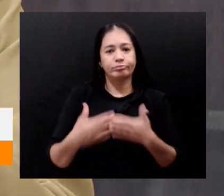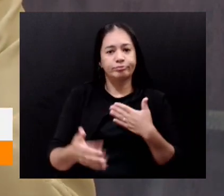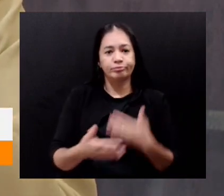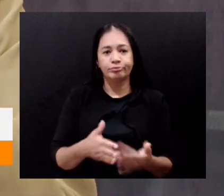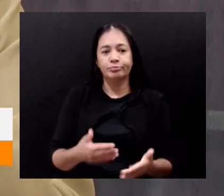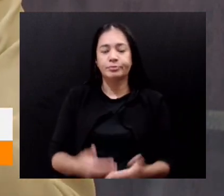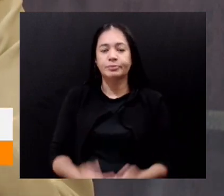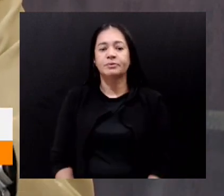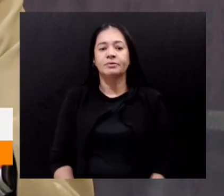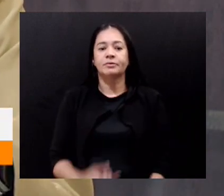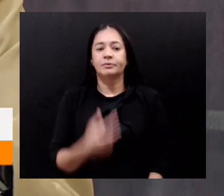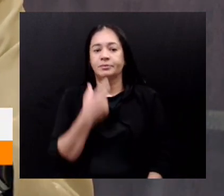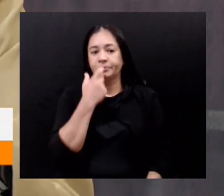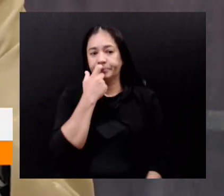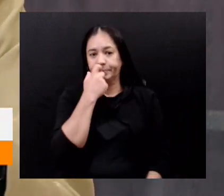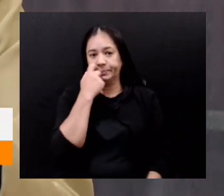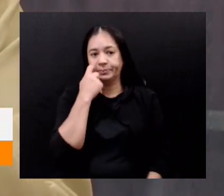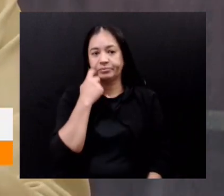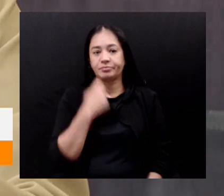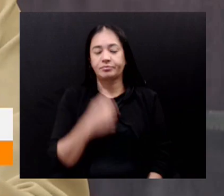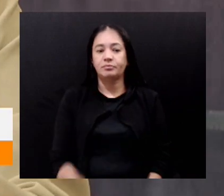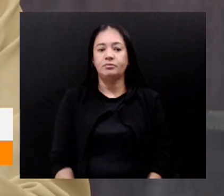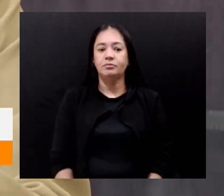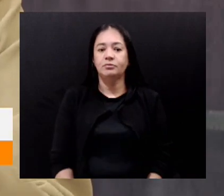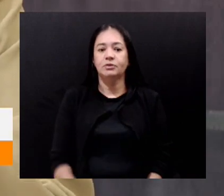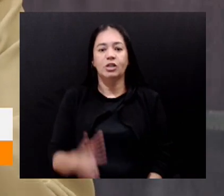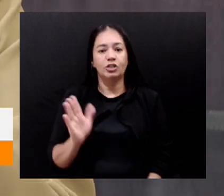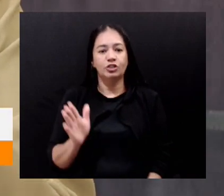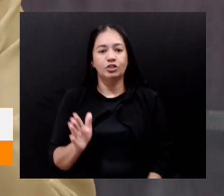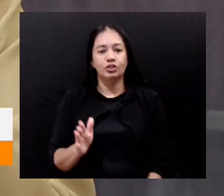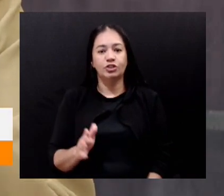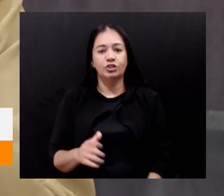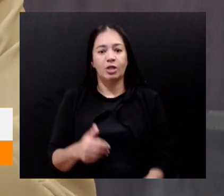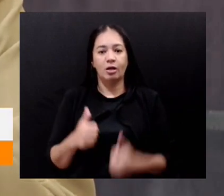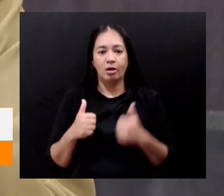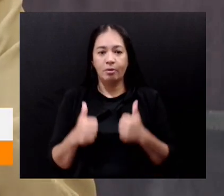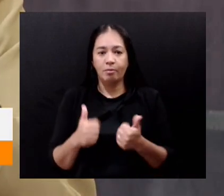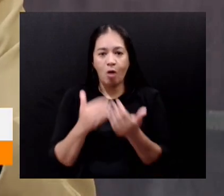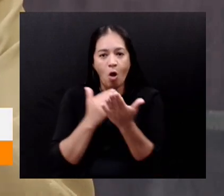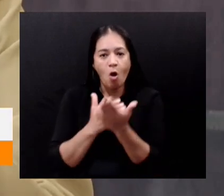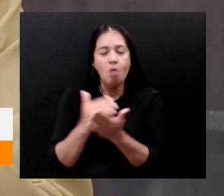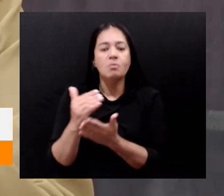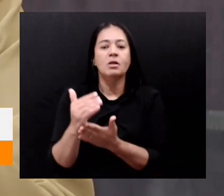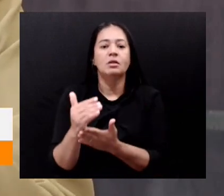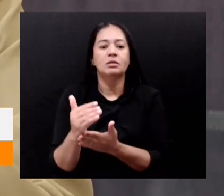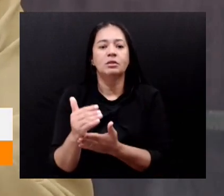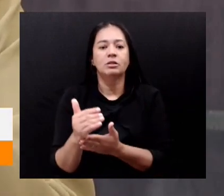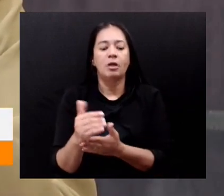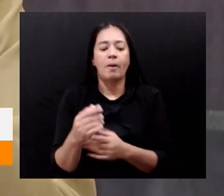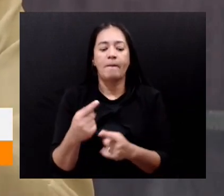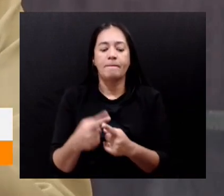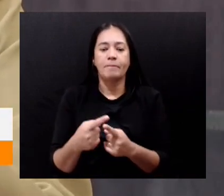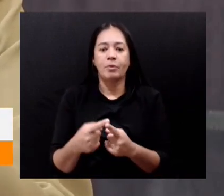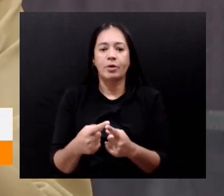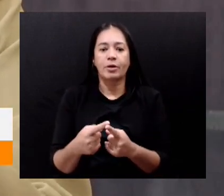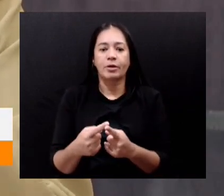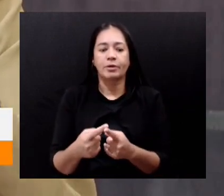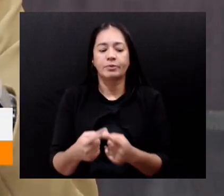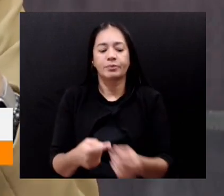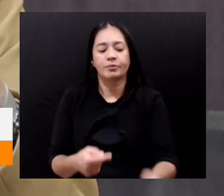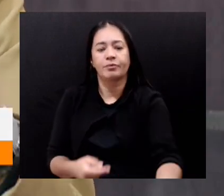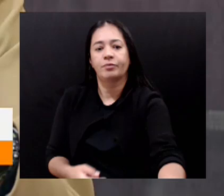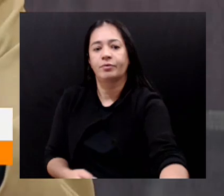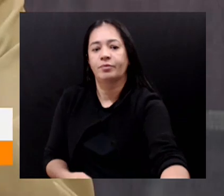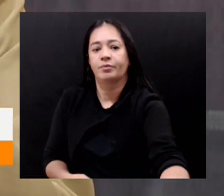italiana, é meio caminho andado. Não quer dizer que é 100% seguro, que existem, algumas exigências da